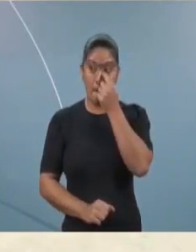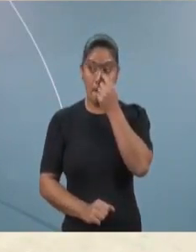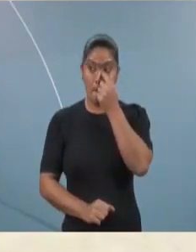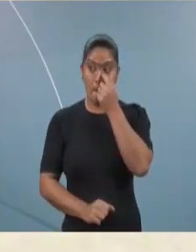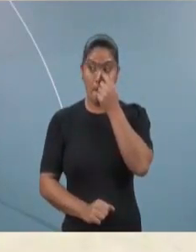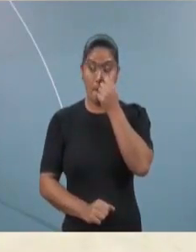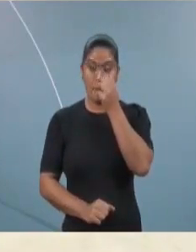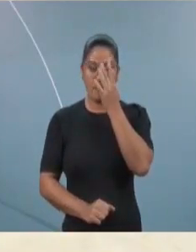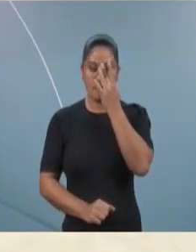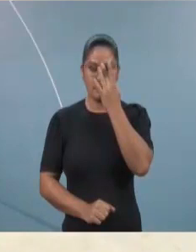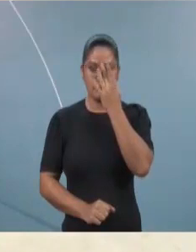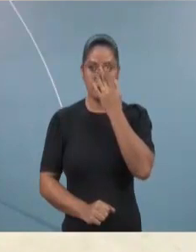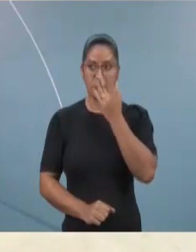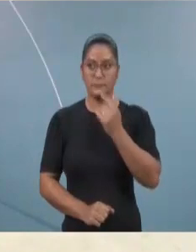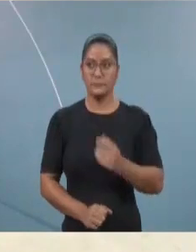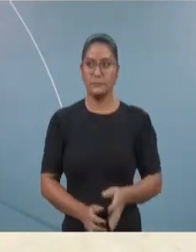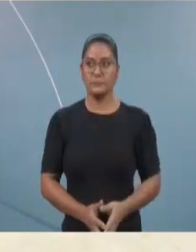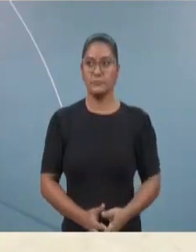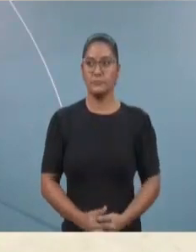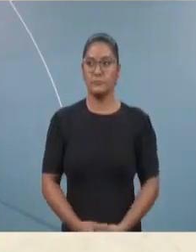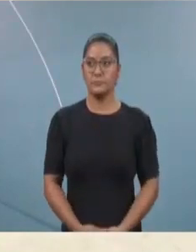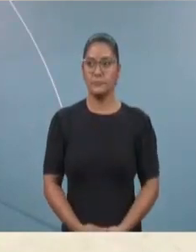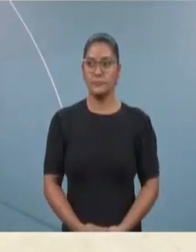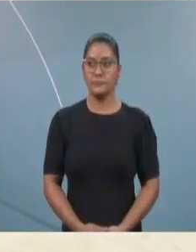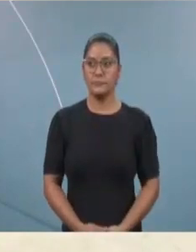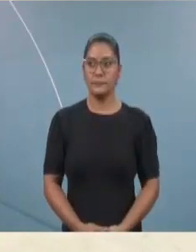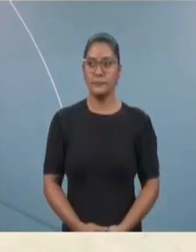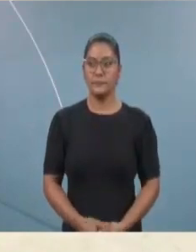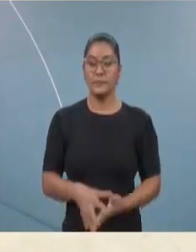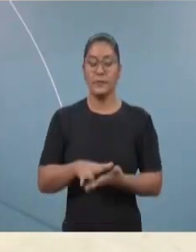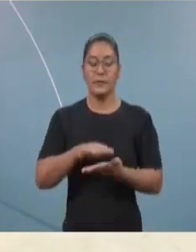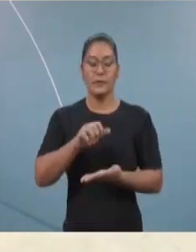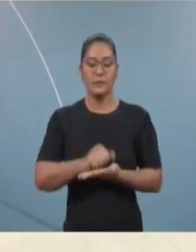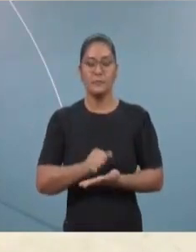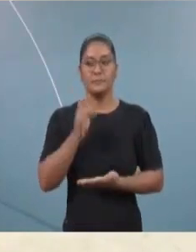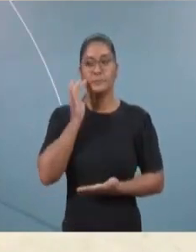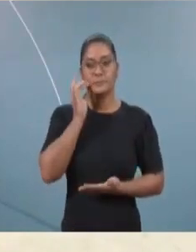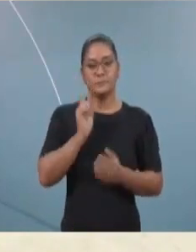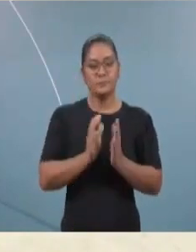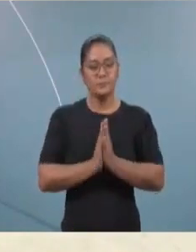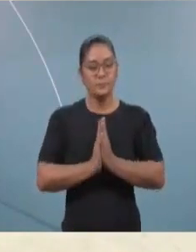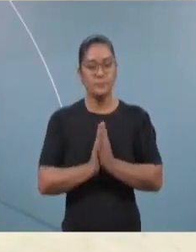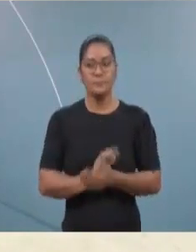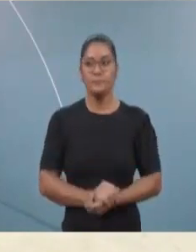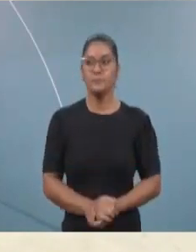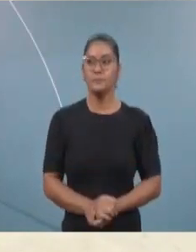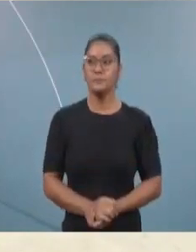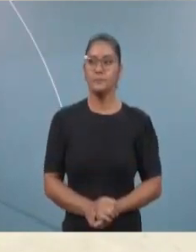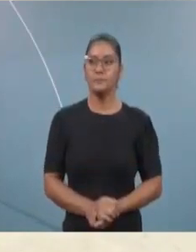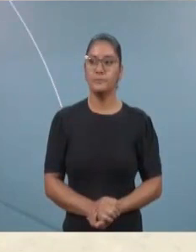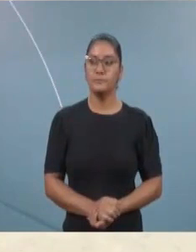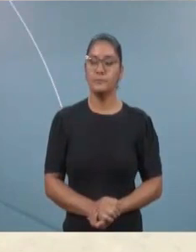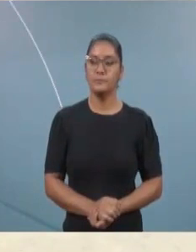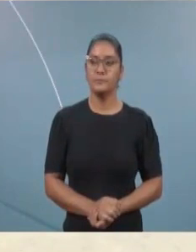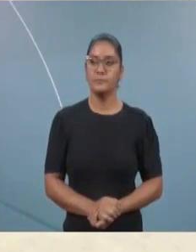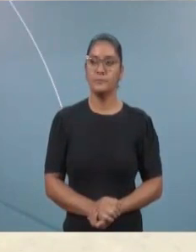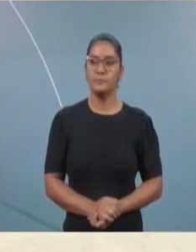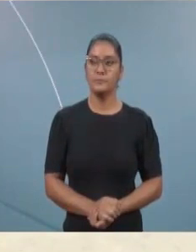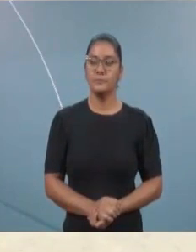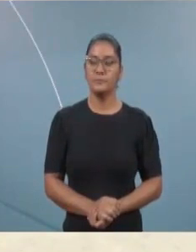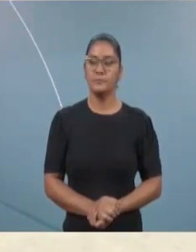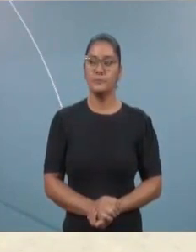registe tudo Zerado Pain Zerado Pronto resist sua presença por favor